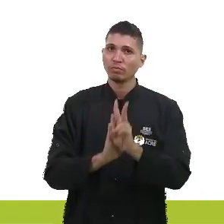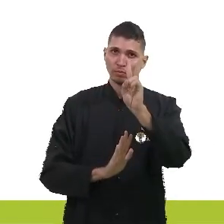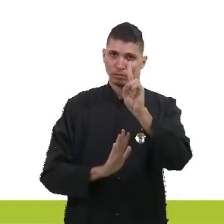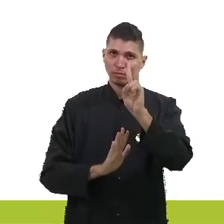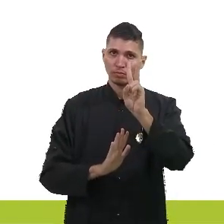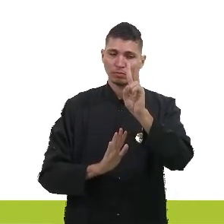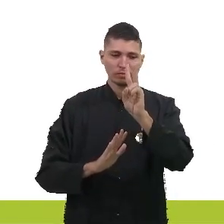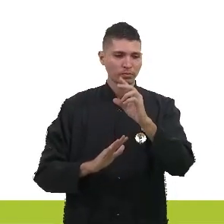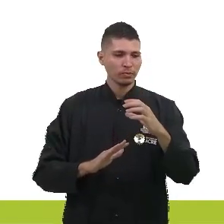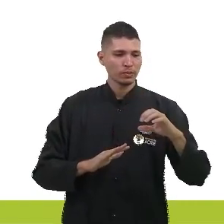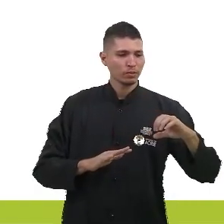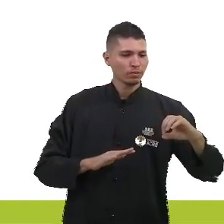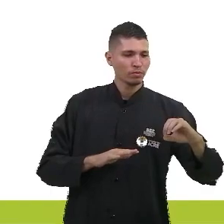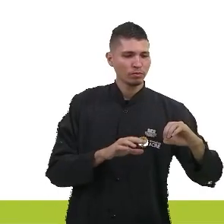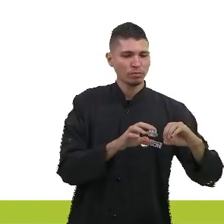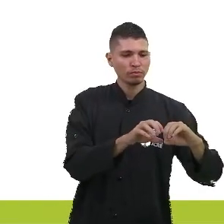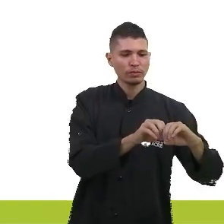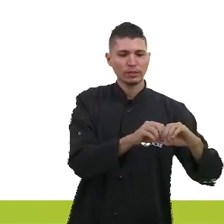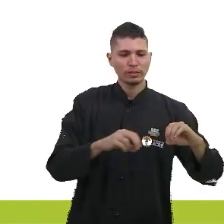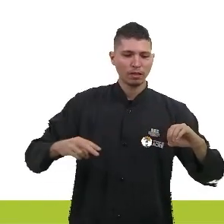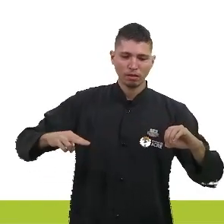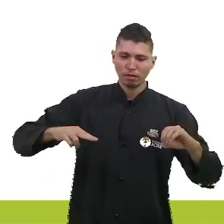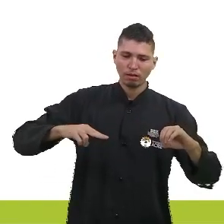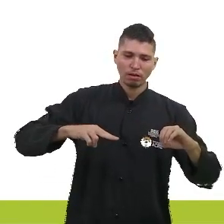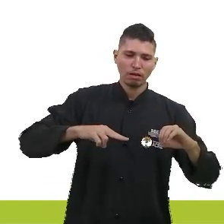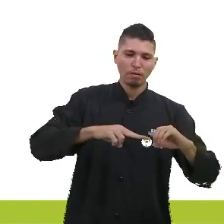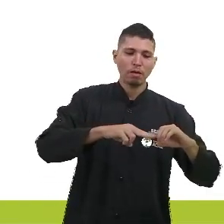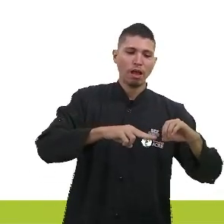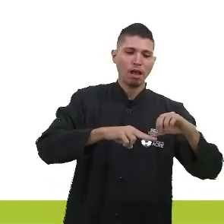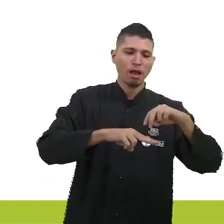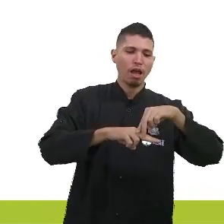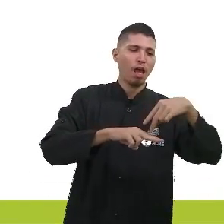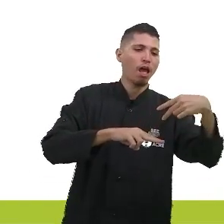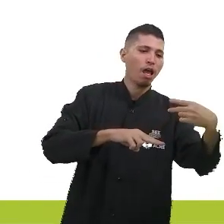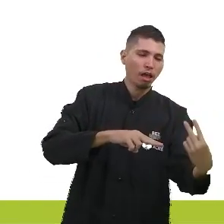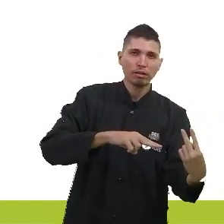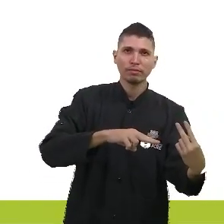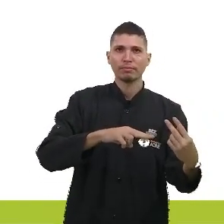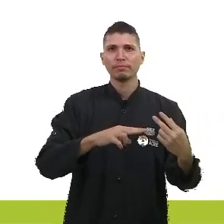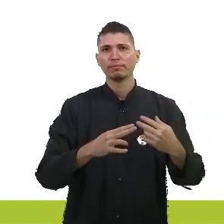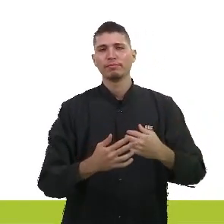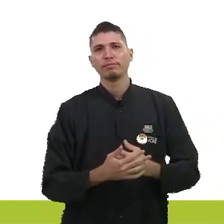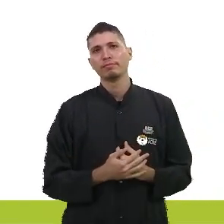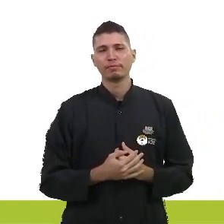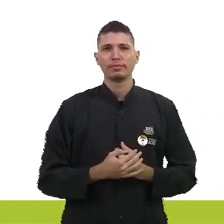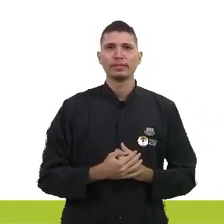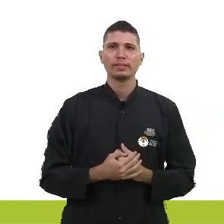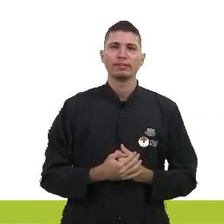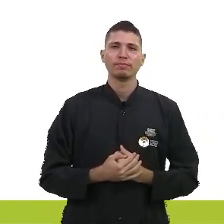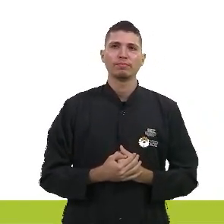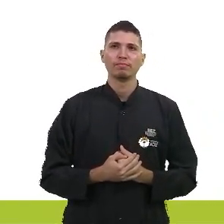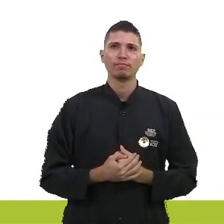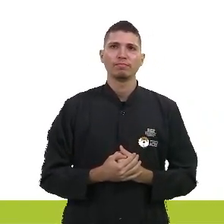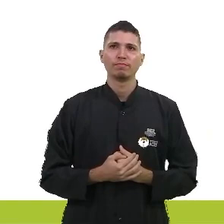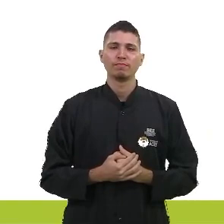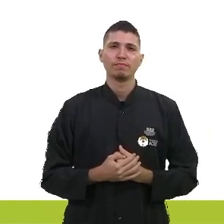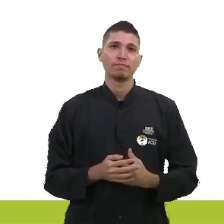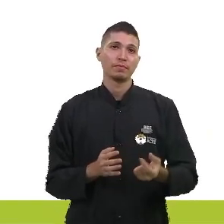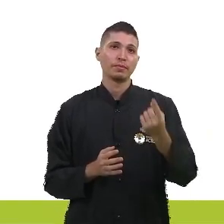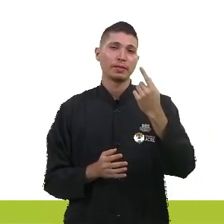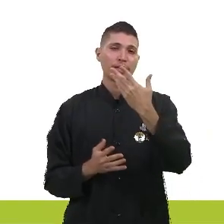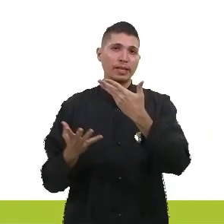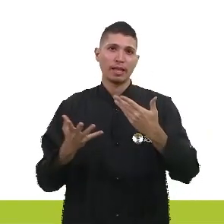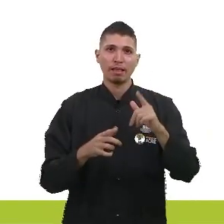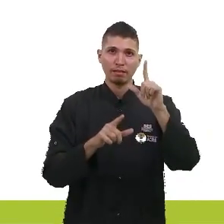com o obstáculo e cai. A que lei este fenômeno está associado? Então vamos lá. Na letra A nós temos